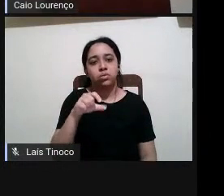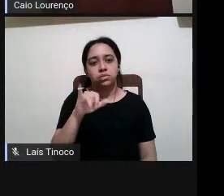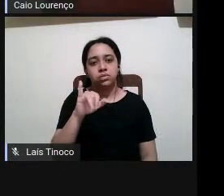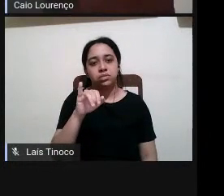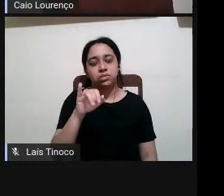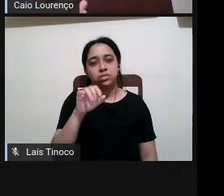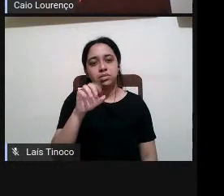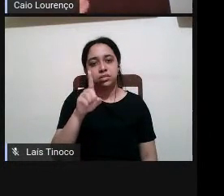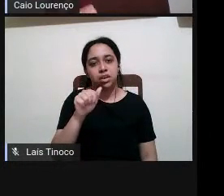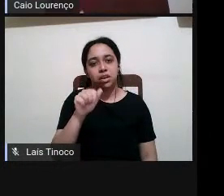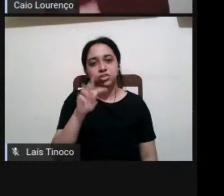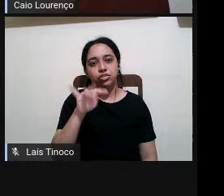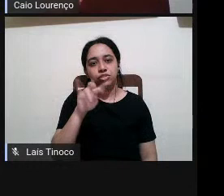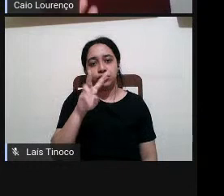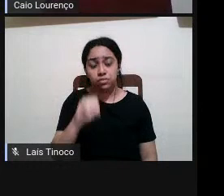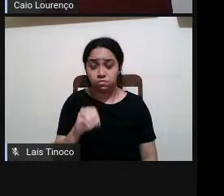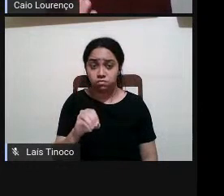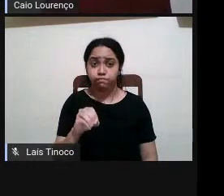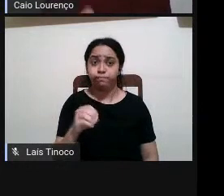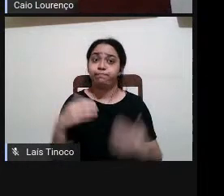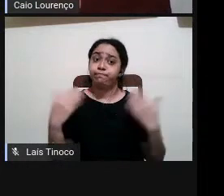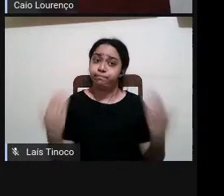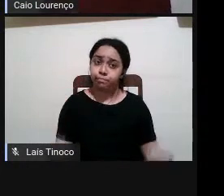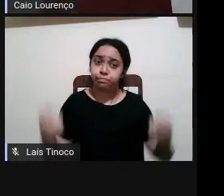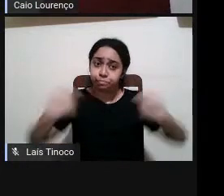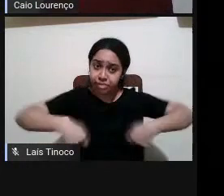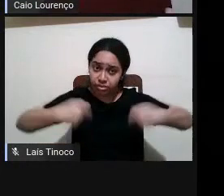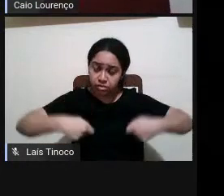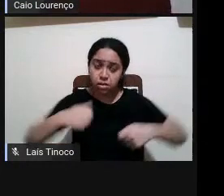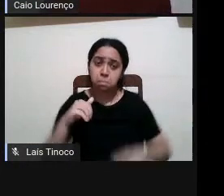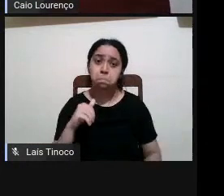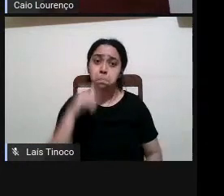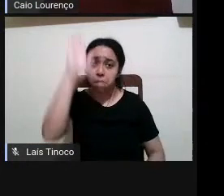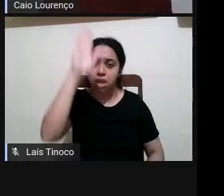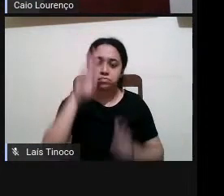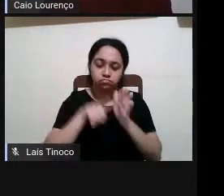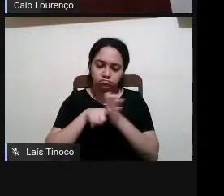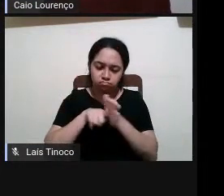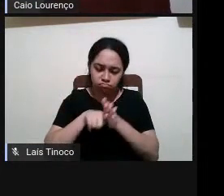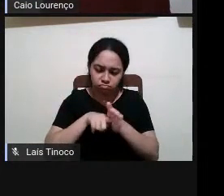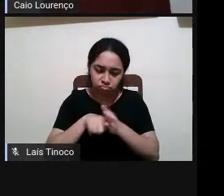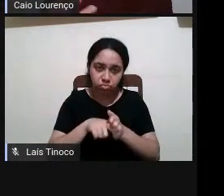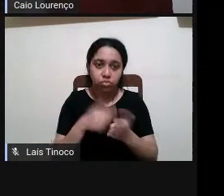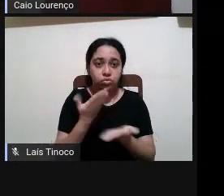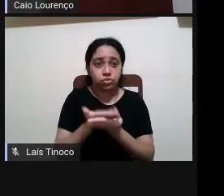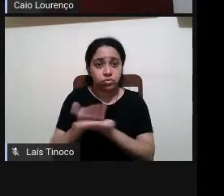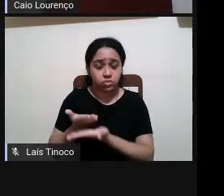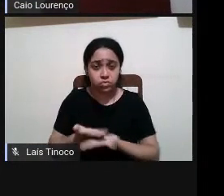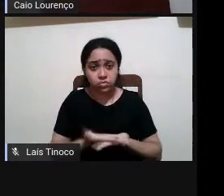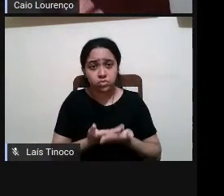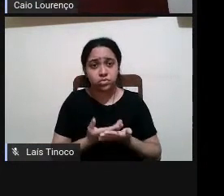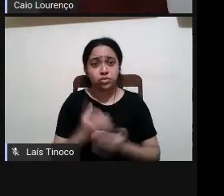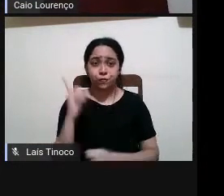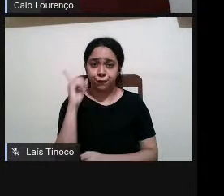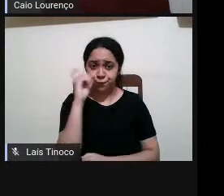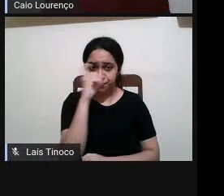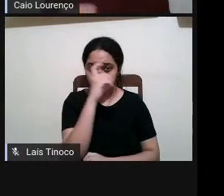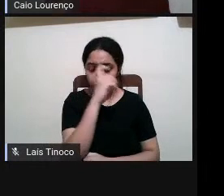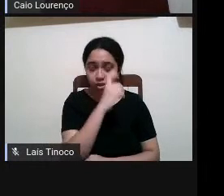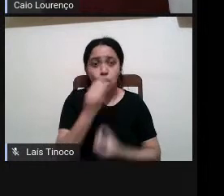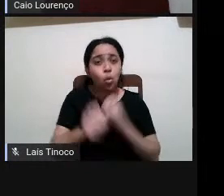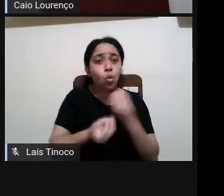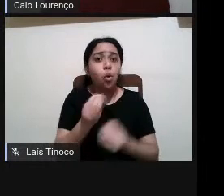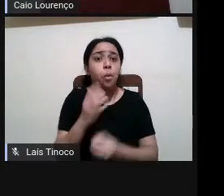cada vez mais nós precisamos realizar mais estudos para compreender a complexidade e a dinâmica dessa poluição e como isso